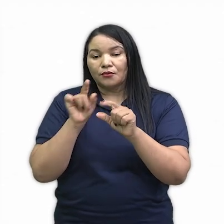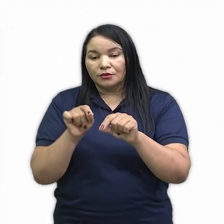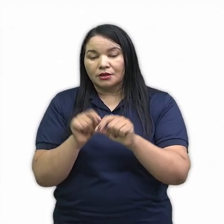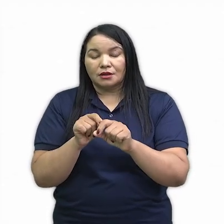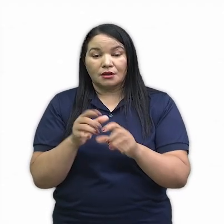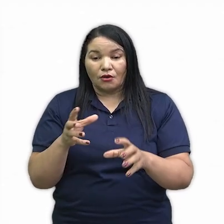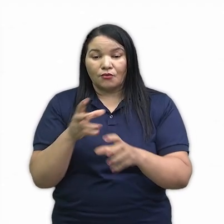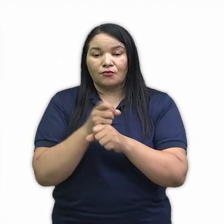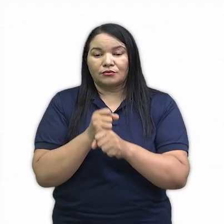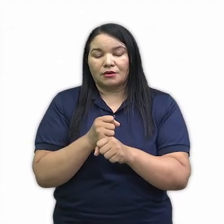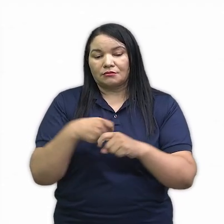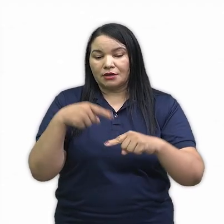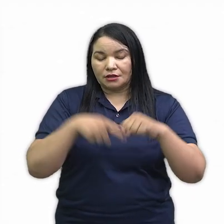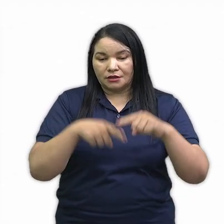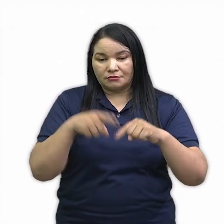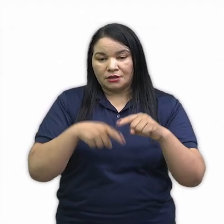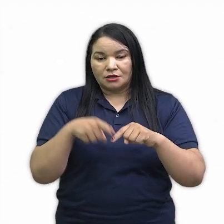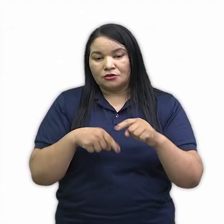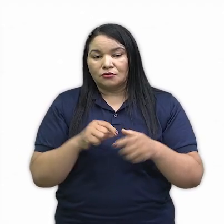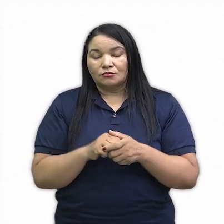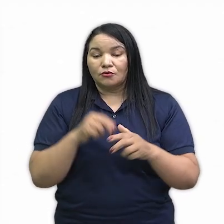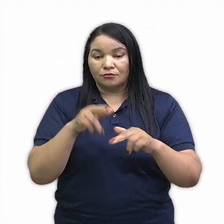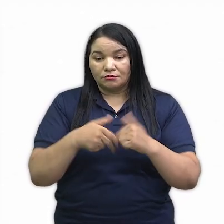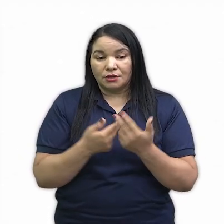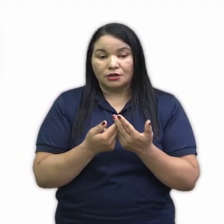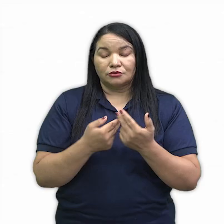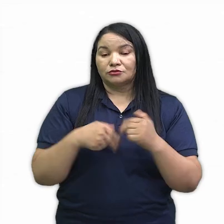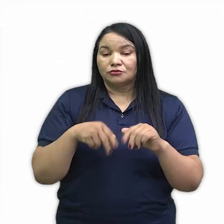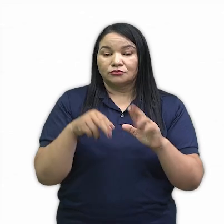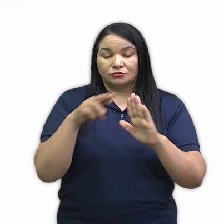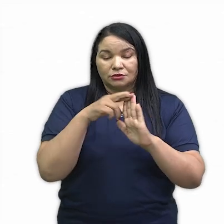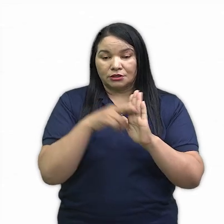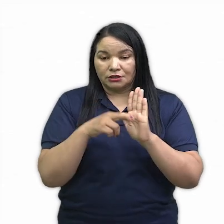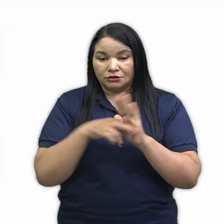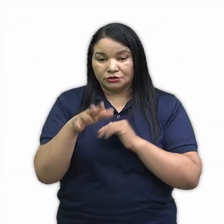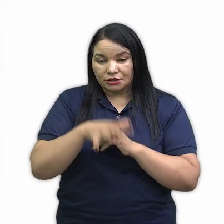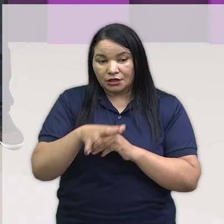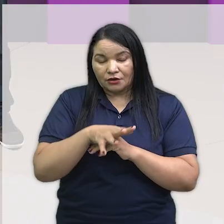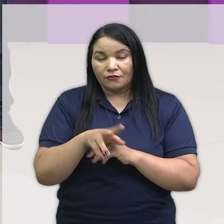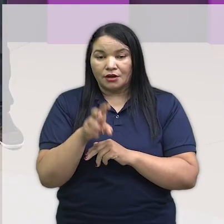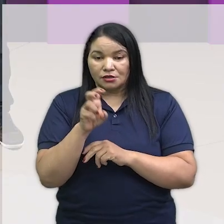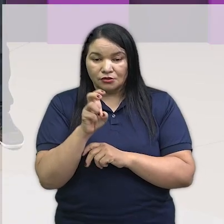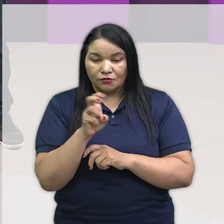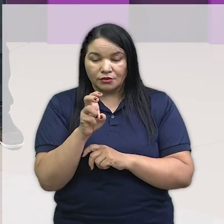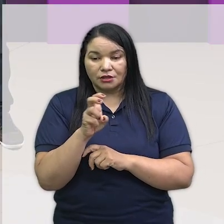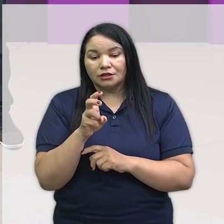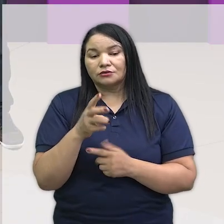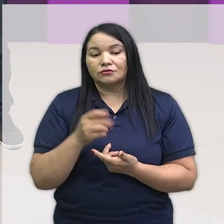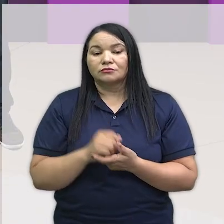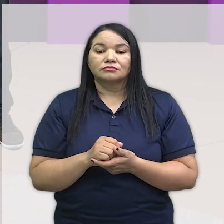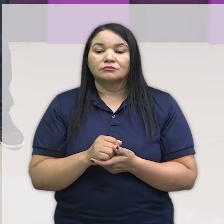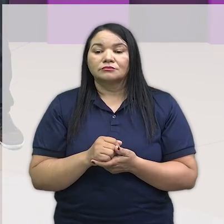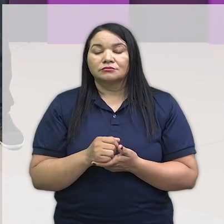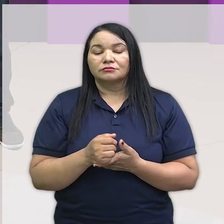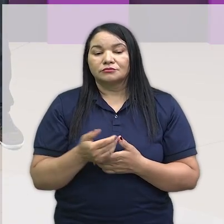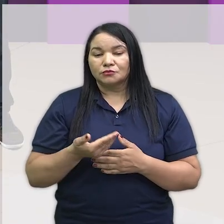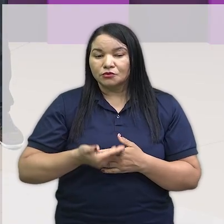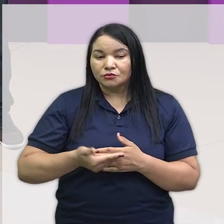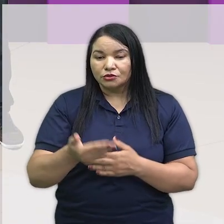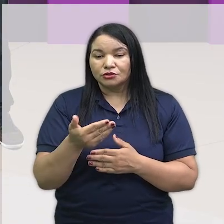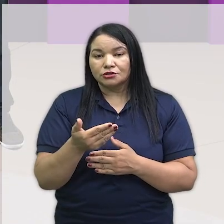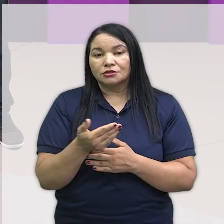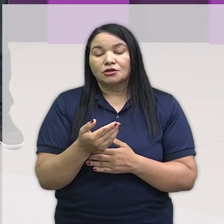partir do termo geral. Um dos nossos exemplos a gente calculou então aí o quinto termo, né, a partir aí